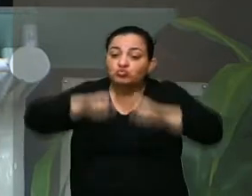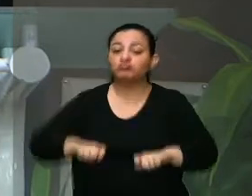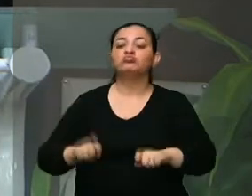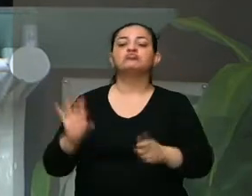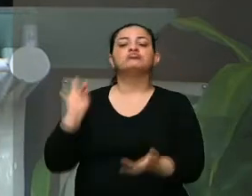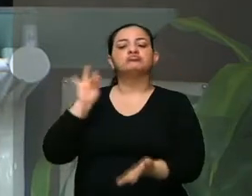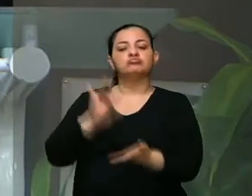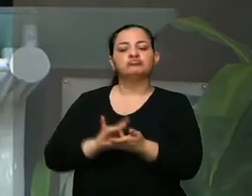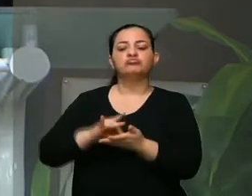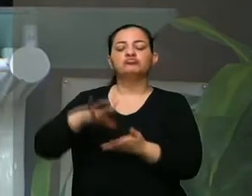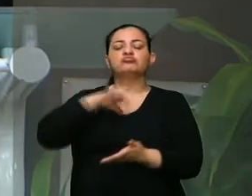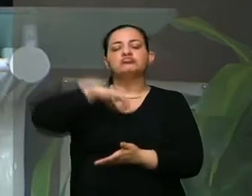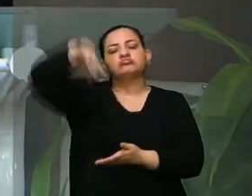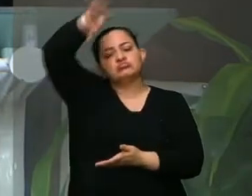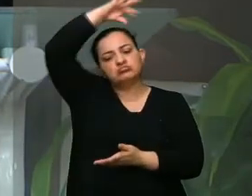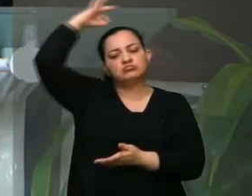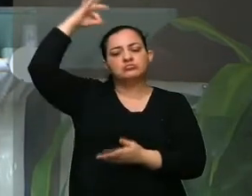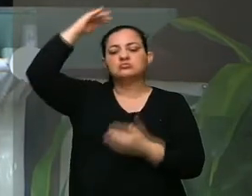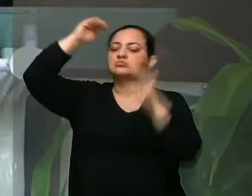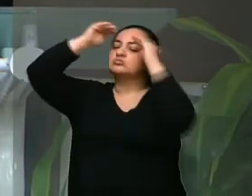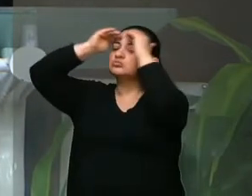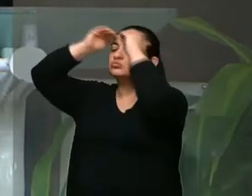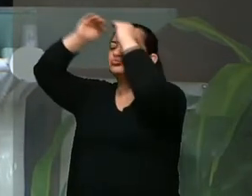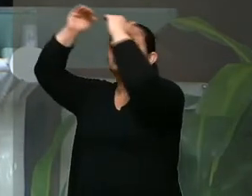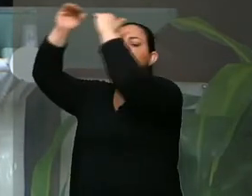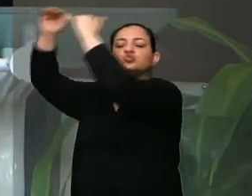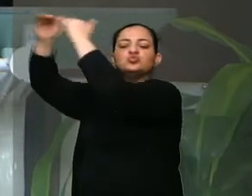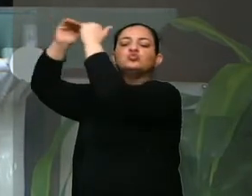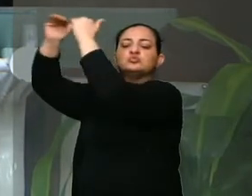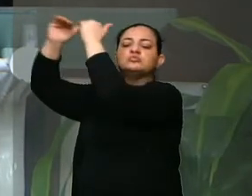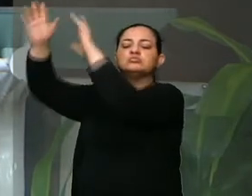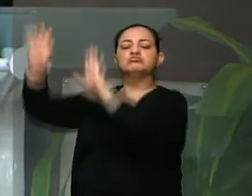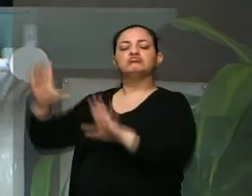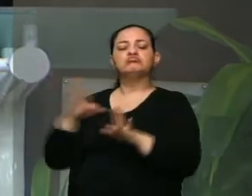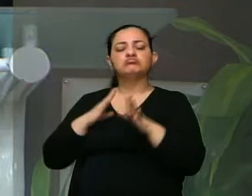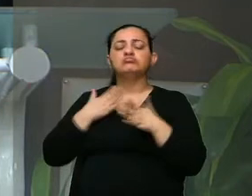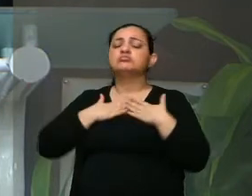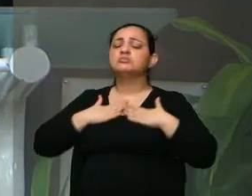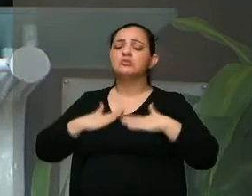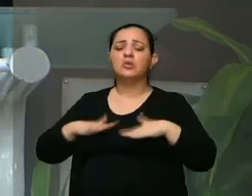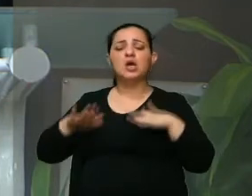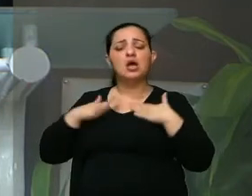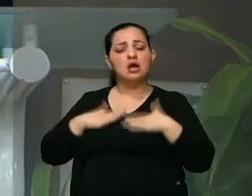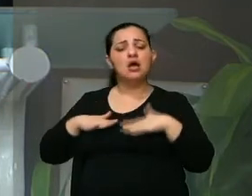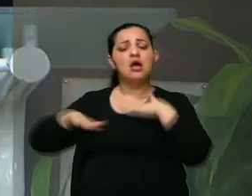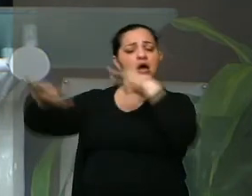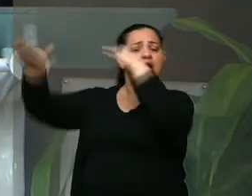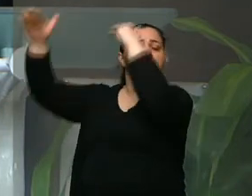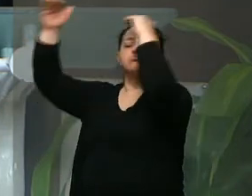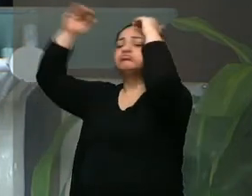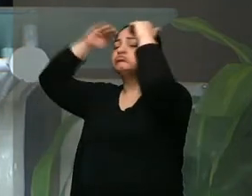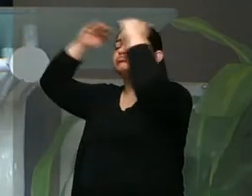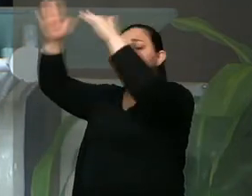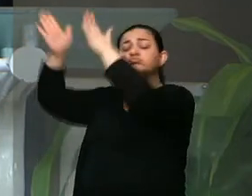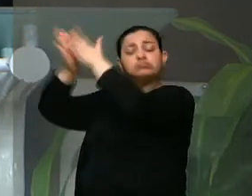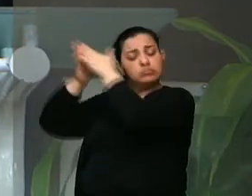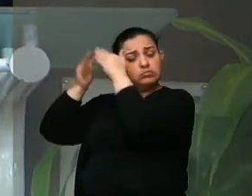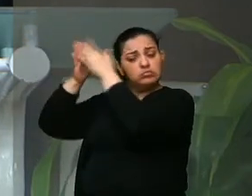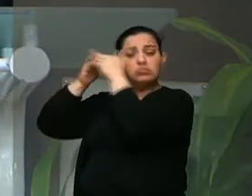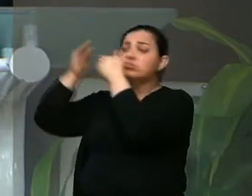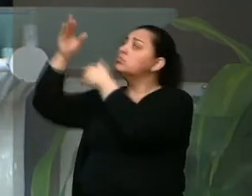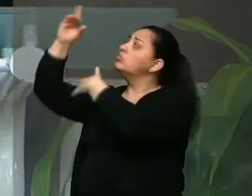ter um espírito obediente ter um espírito de mansidão essa deus